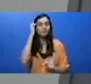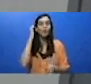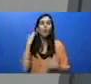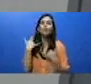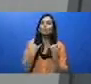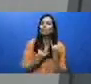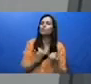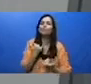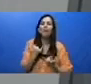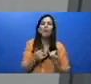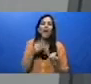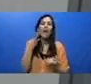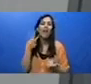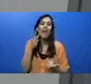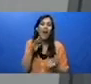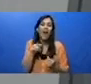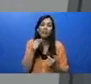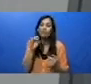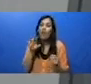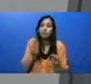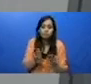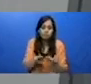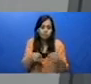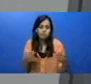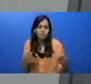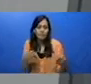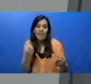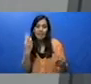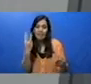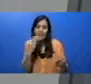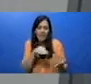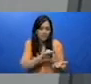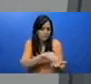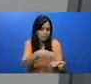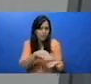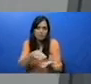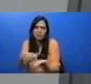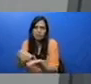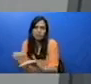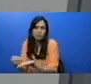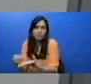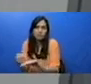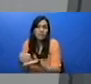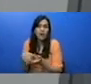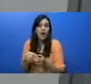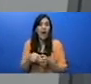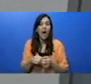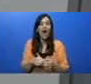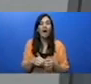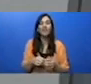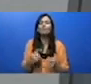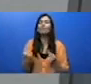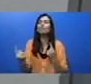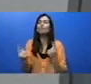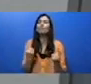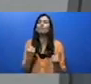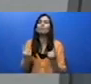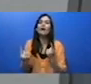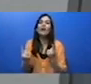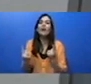vai pegar 3, virar e formar o maior. Aí, entre o seu e o do seu amigo, olha